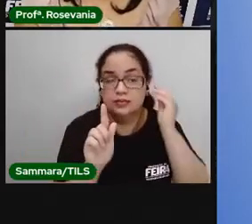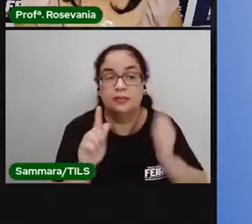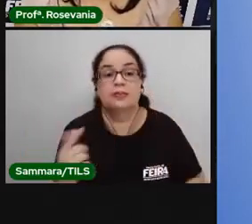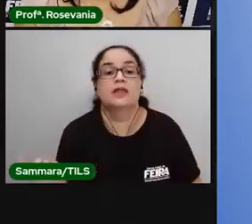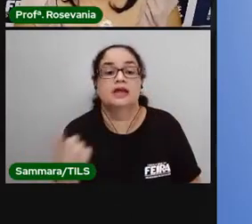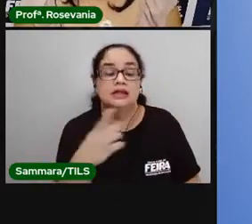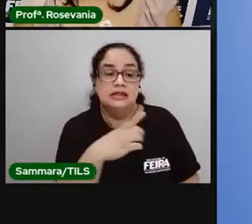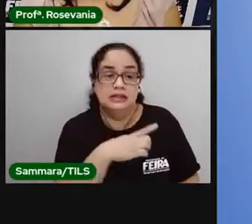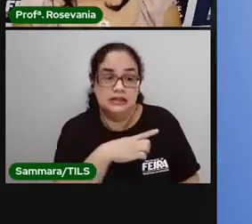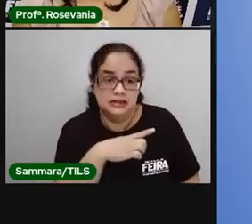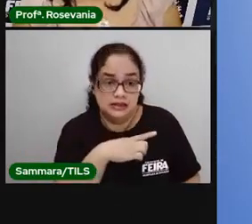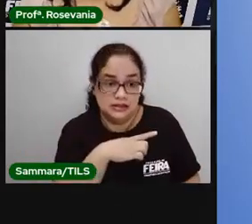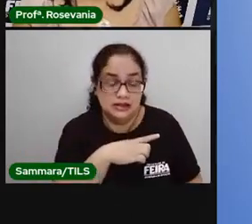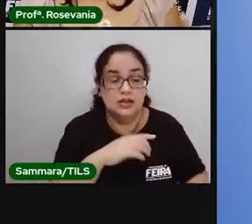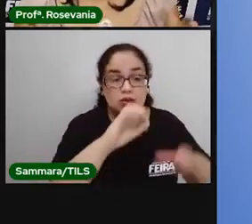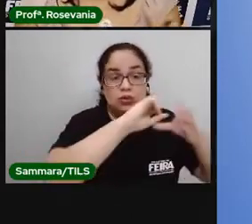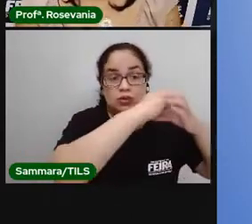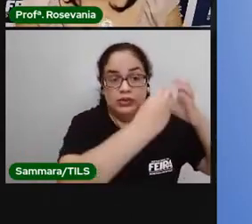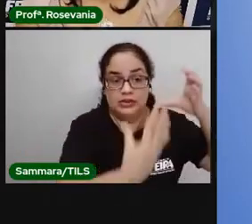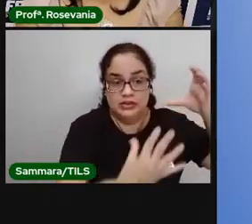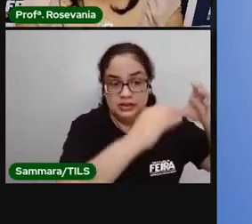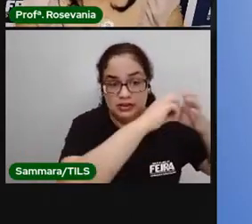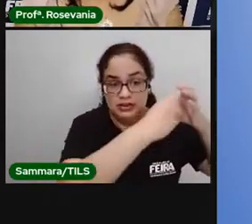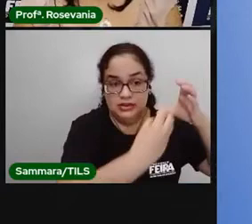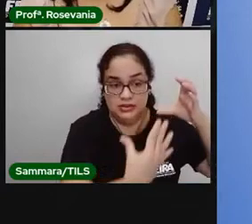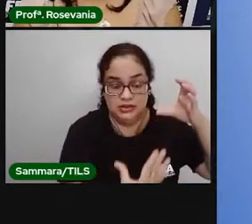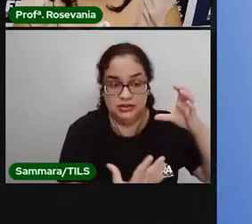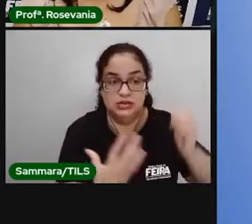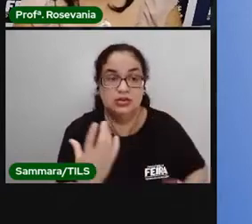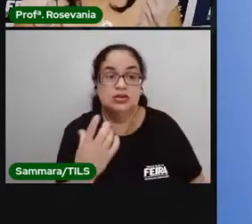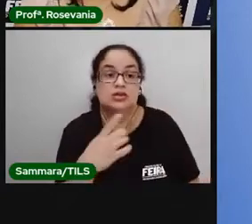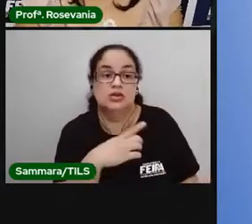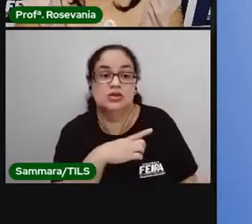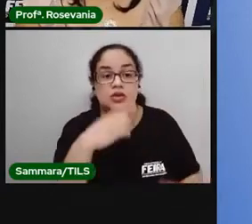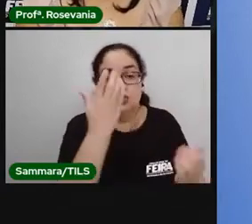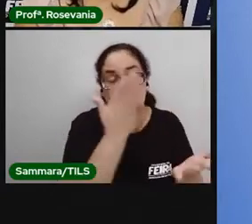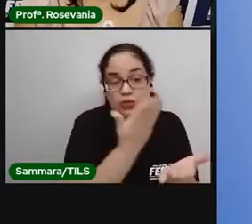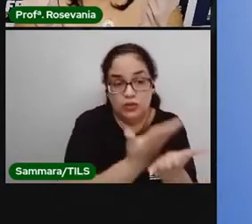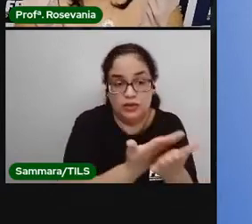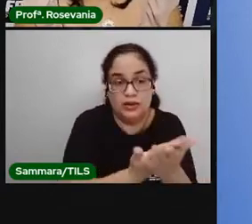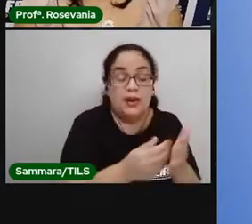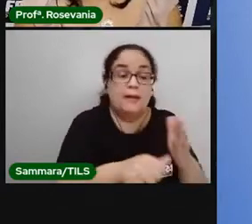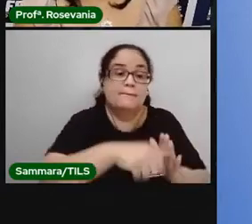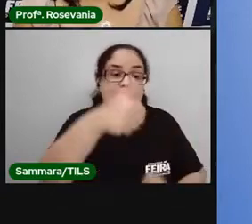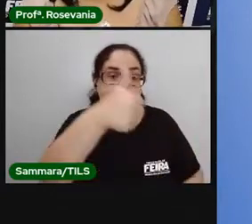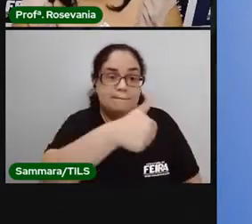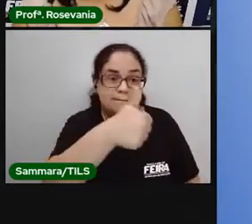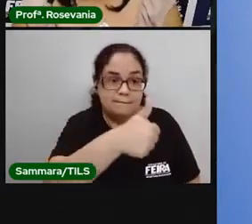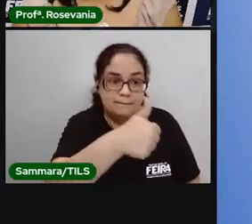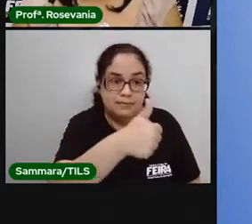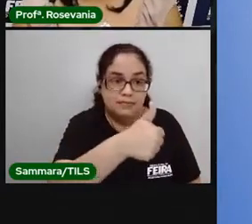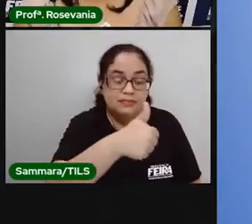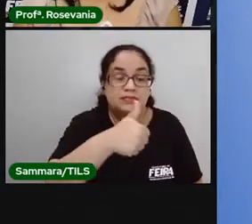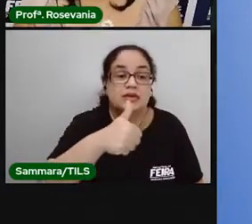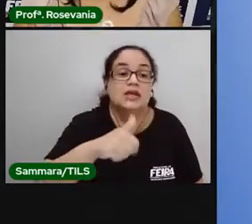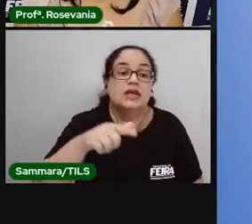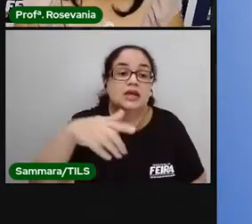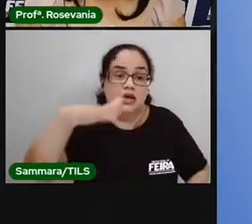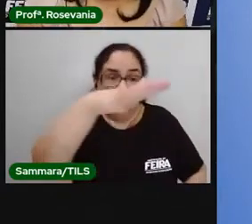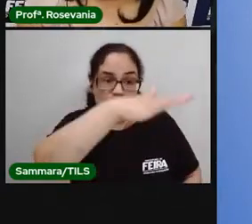alguns elementos, algumas características que vão nortear o seu estudo. O primeiro deles é o espaço